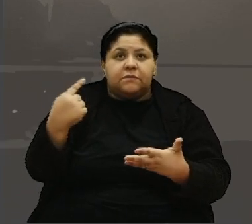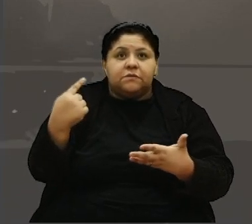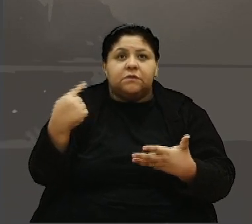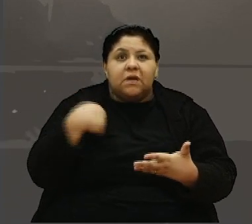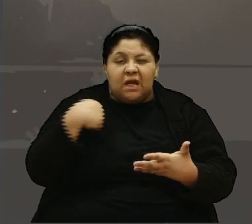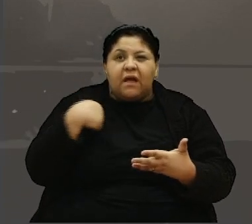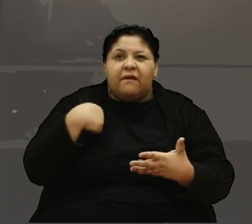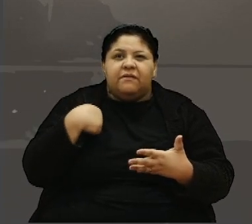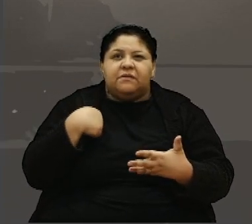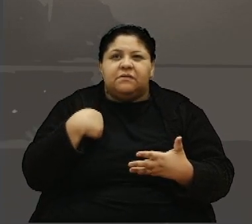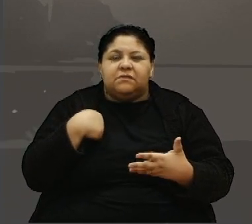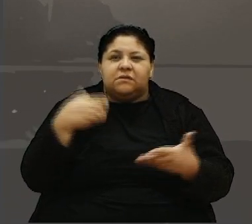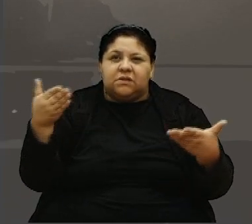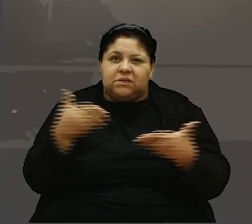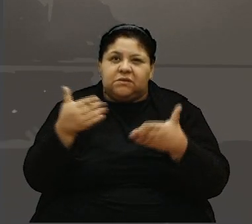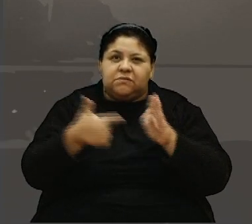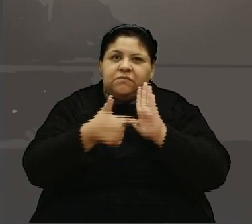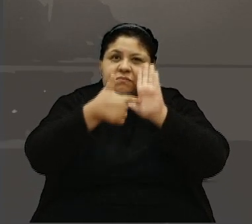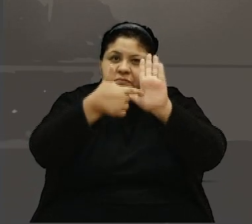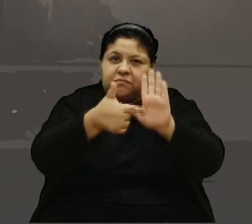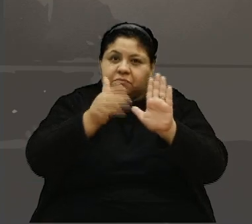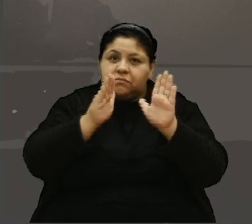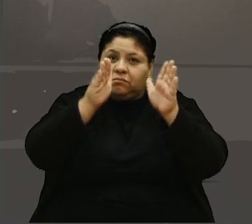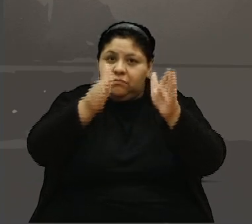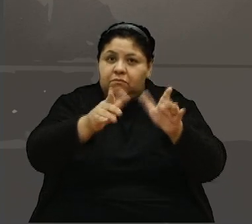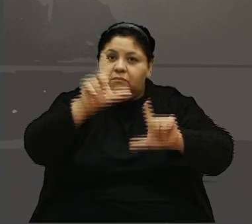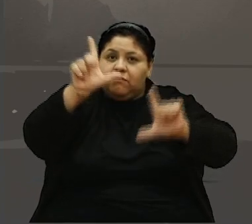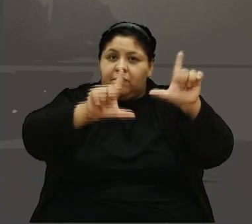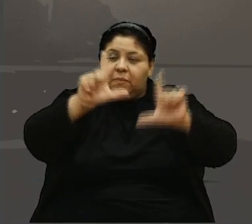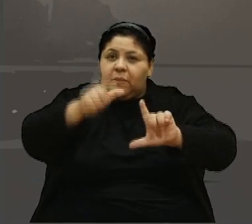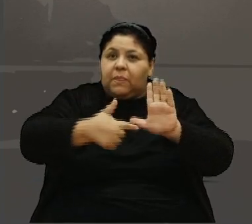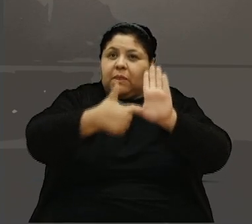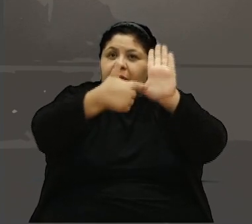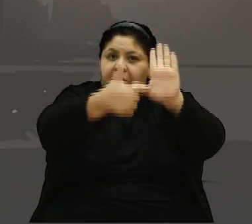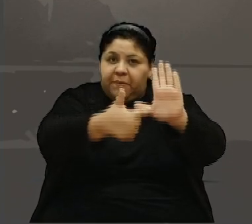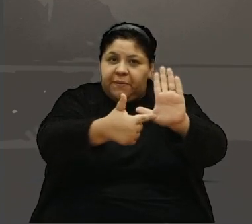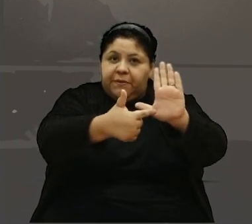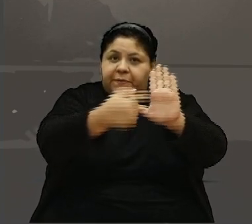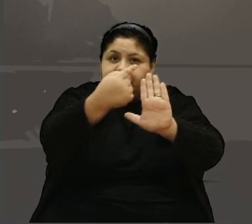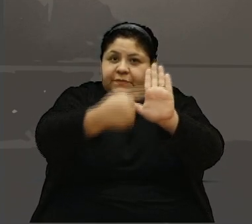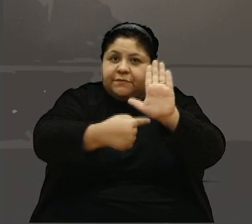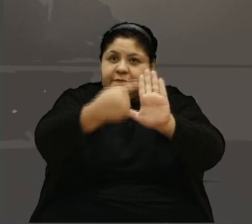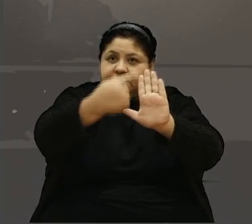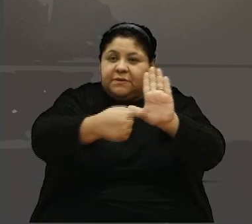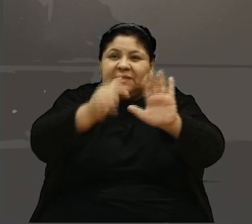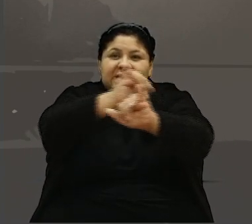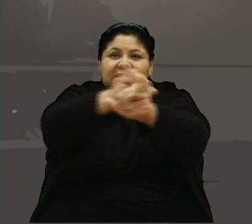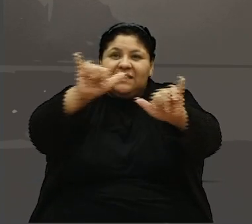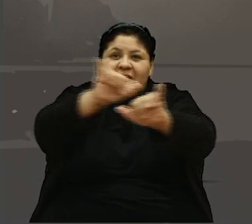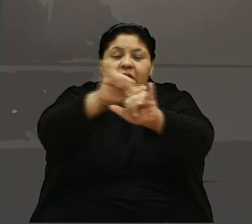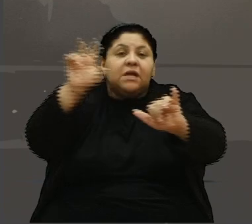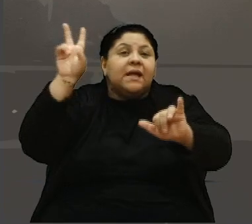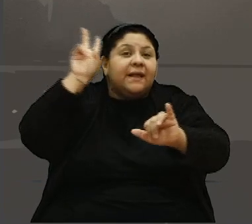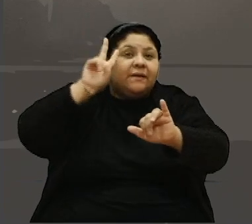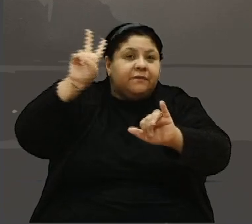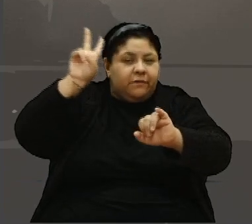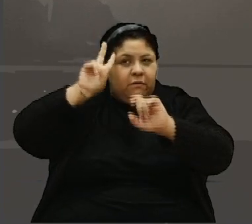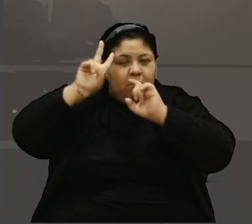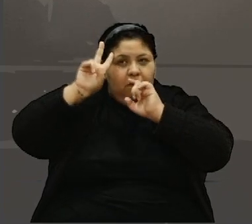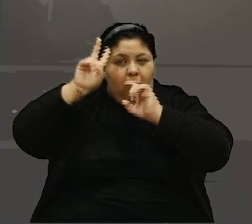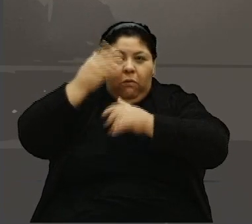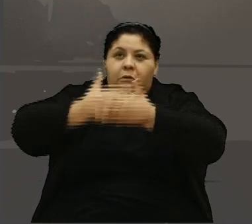fiz questão de trazer aqui, dar ênfase, e a TV já está compartilhando aí em segundo plano, esta campanha, e lembrando